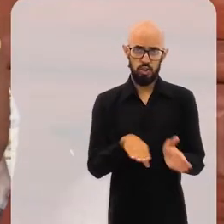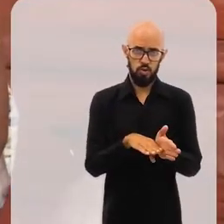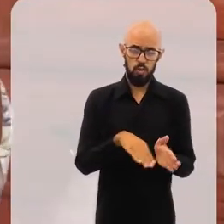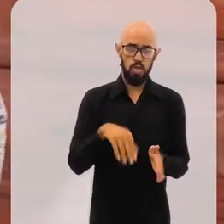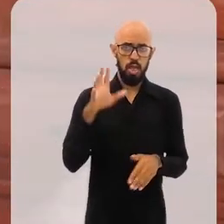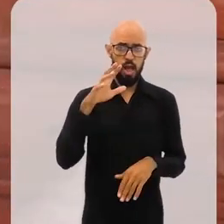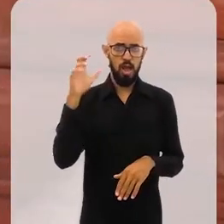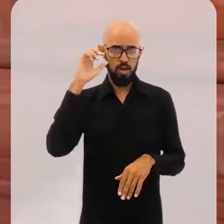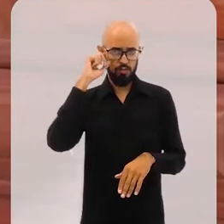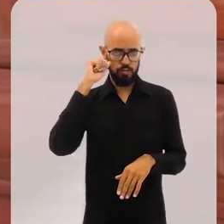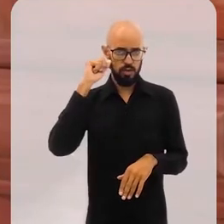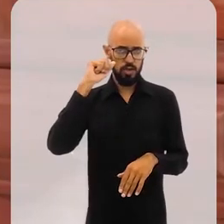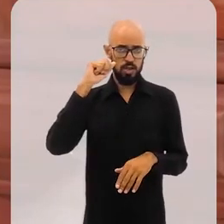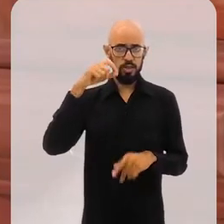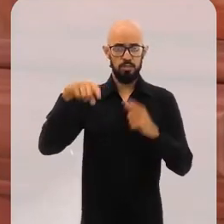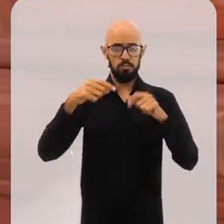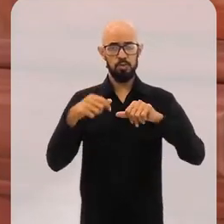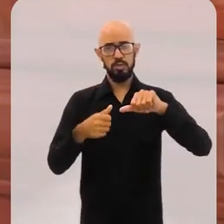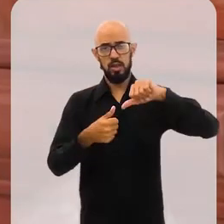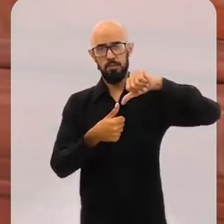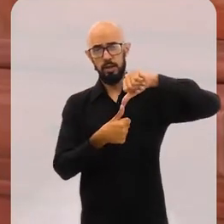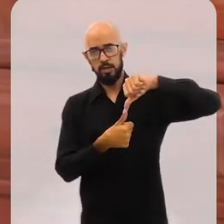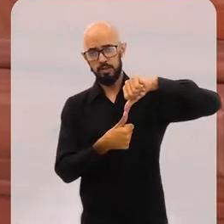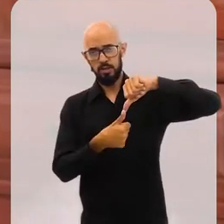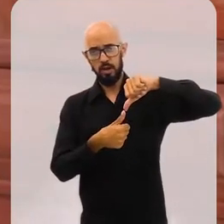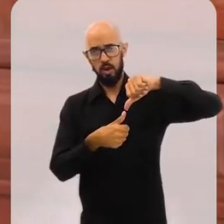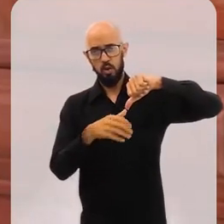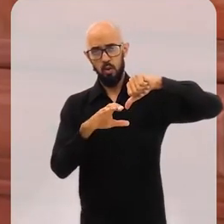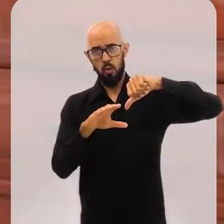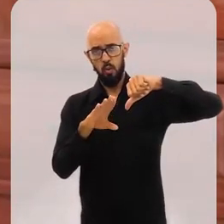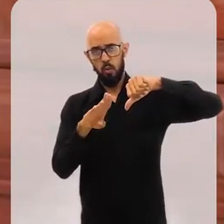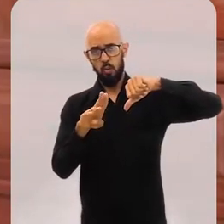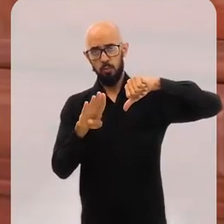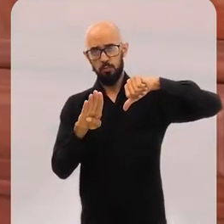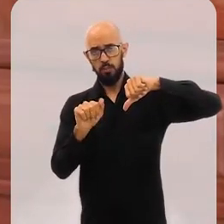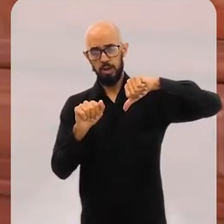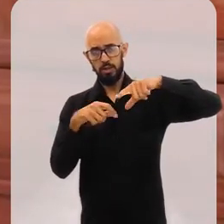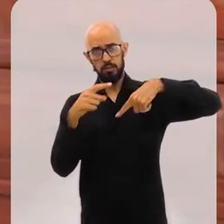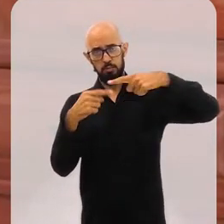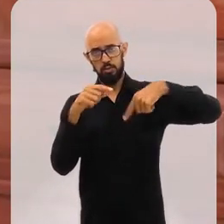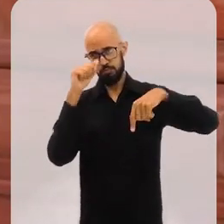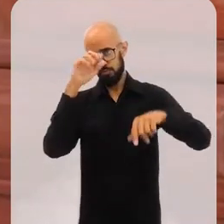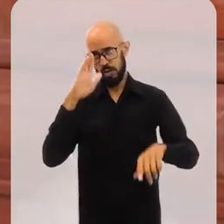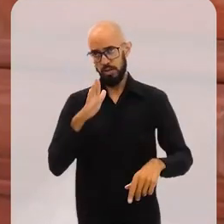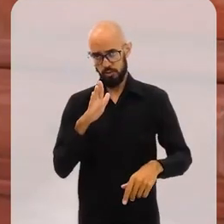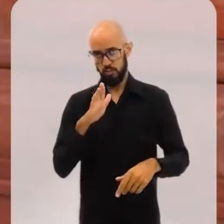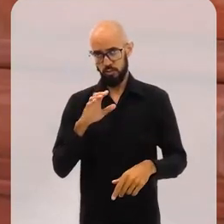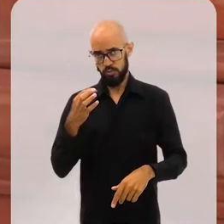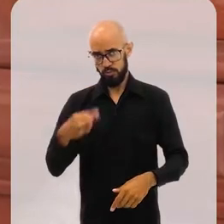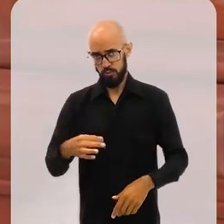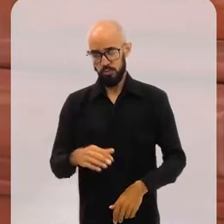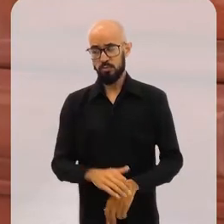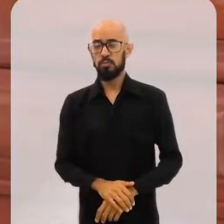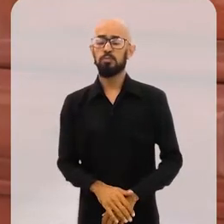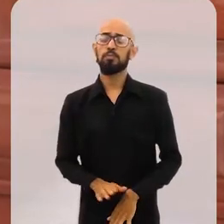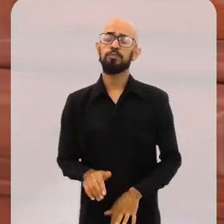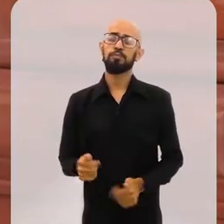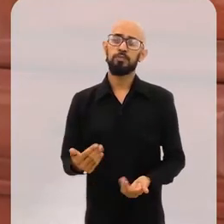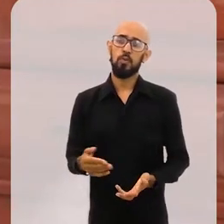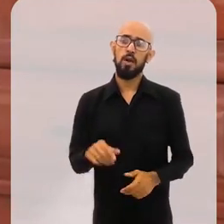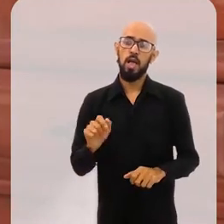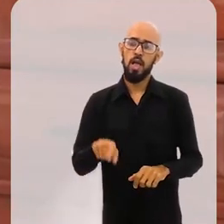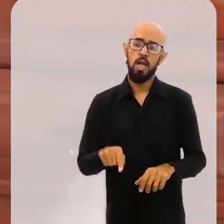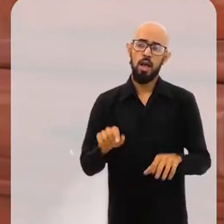Nigéria para Cuba. Sim. E de Cuba para o Brasil. Exato. E fica claro,